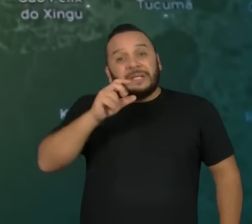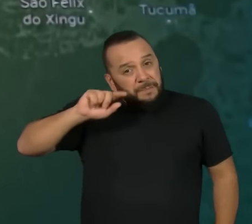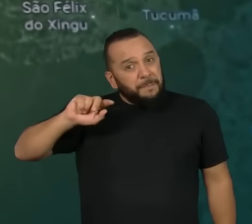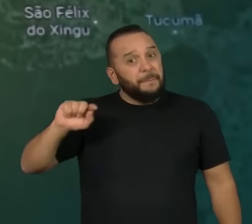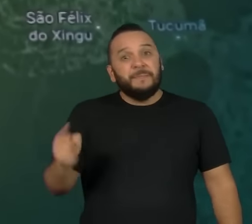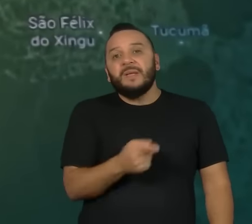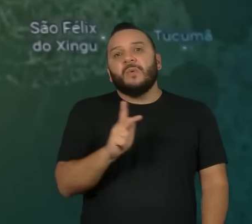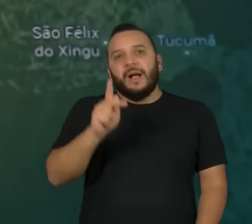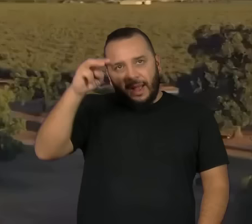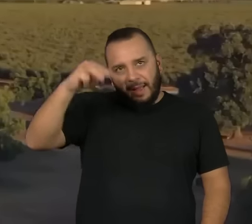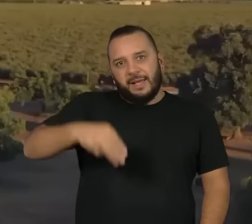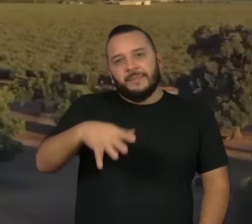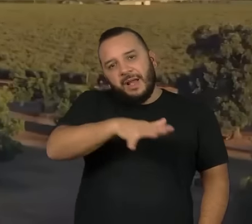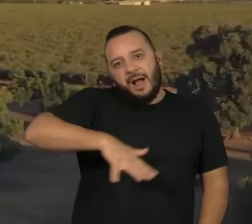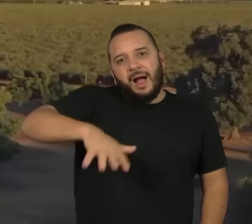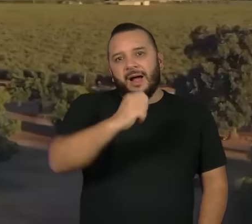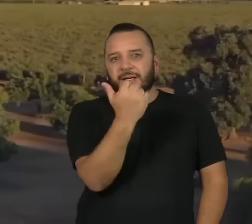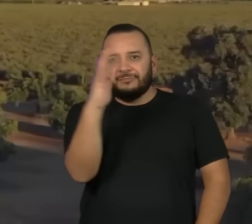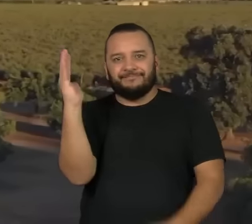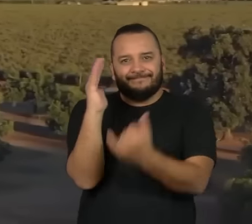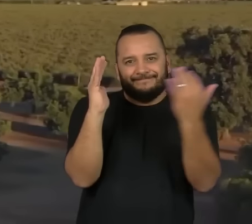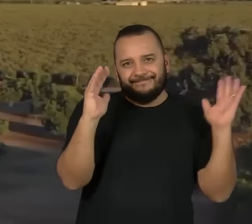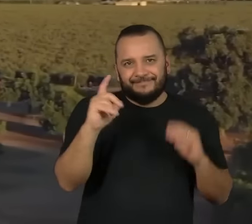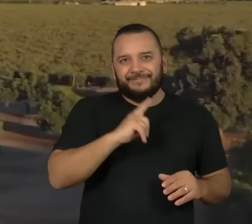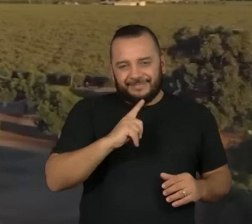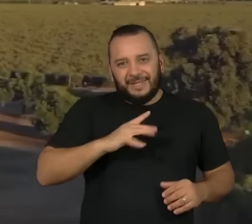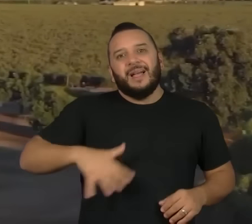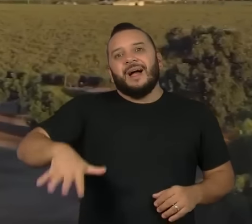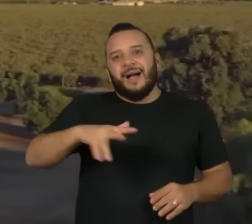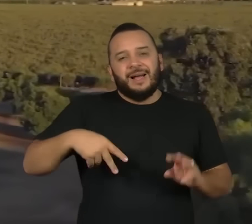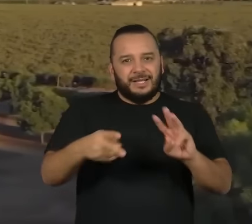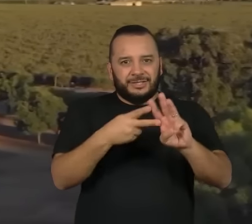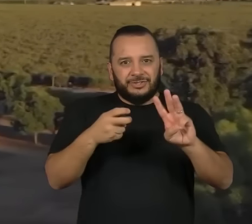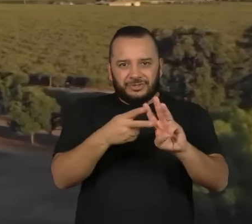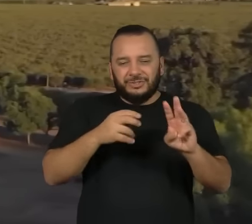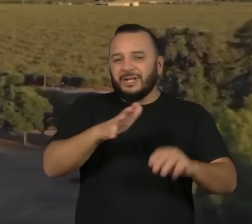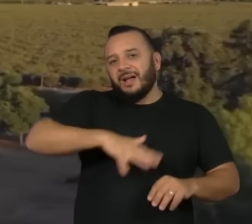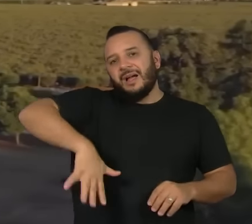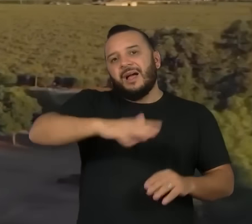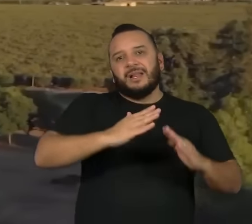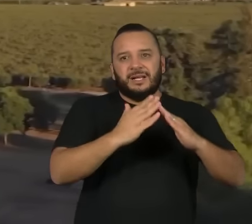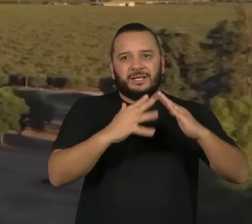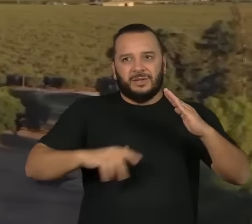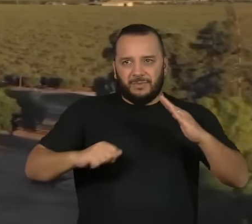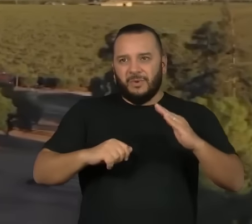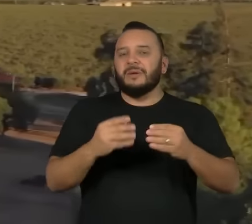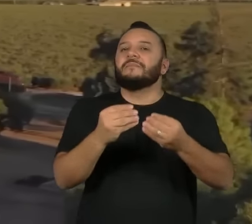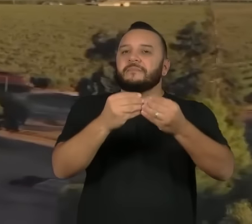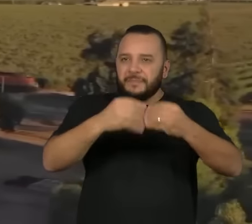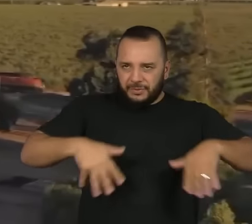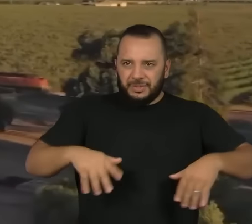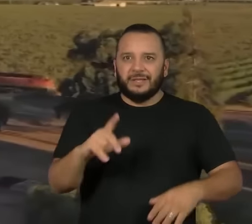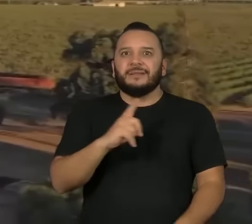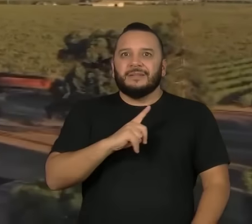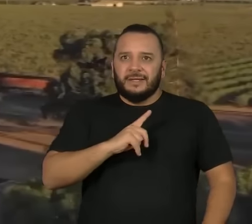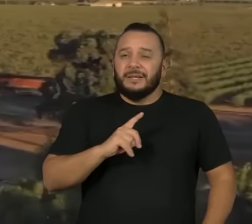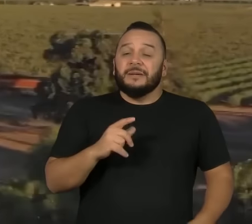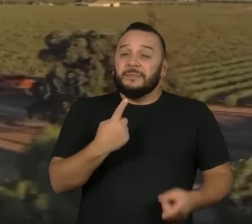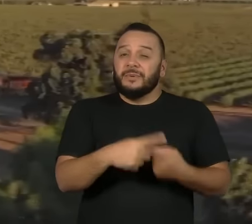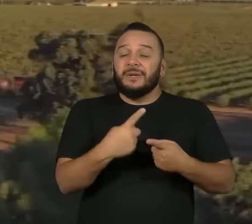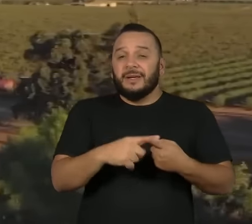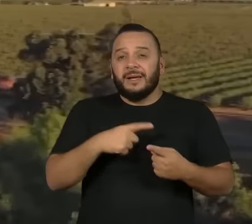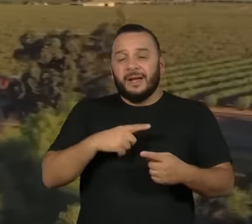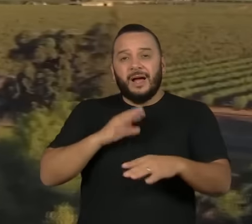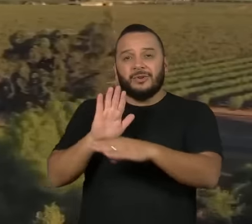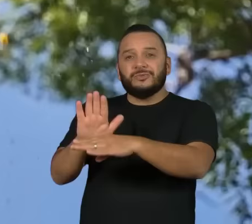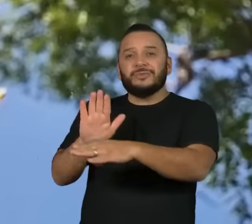matas nativas. Áreas protegidas, terras indígenas e quilombolas seriam impactadas para favorecer os